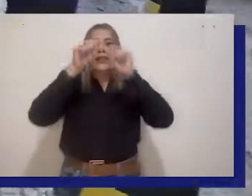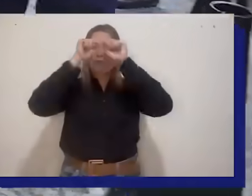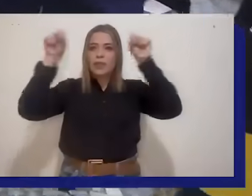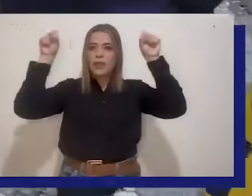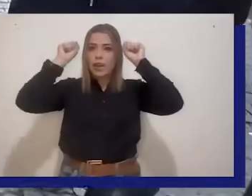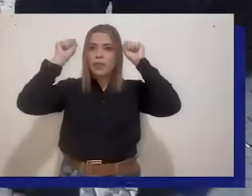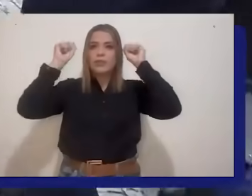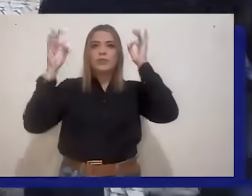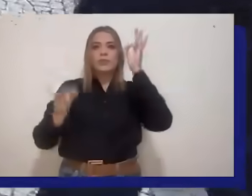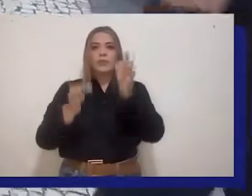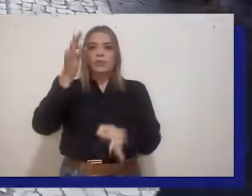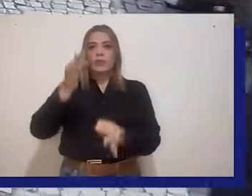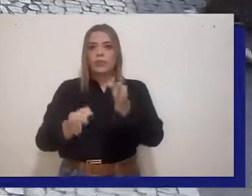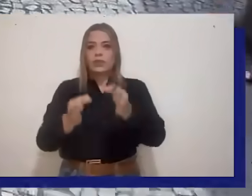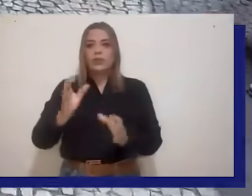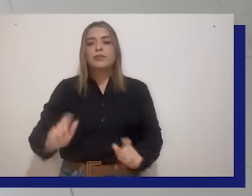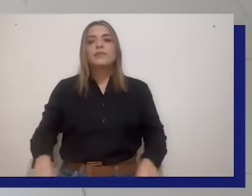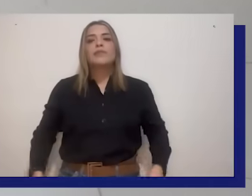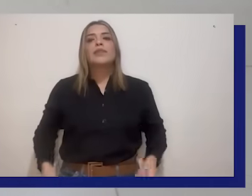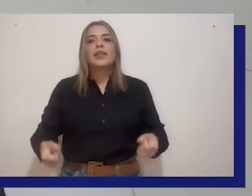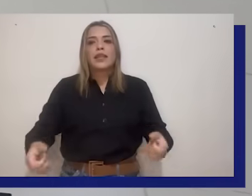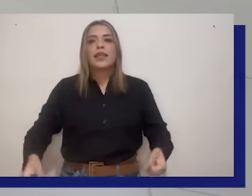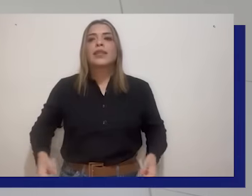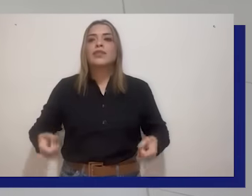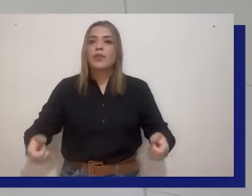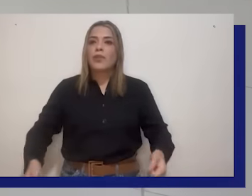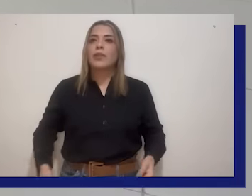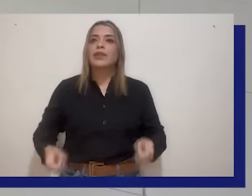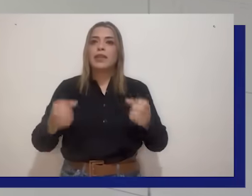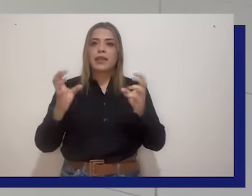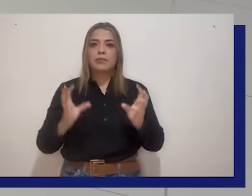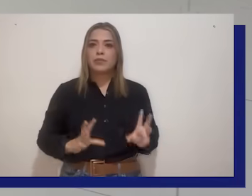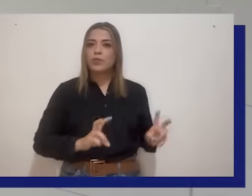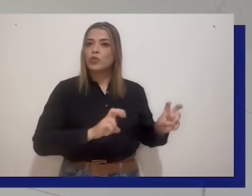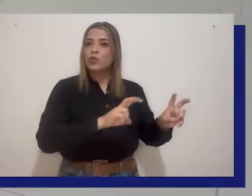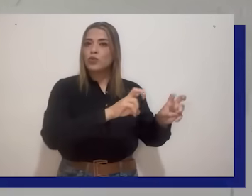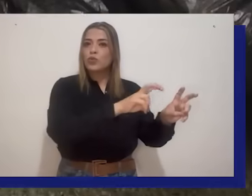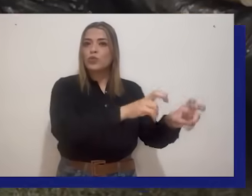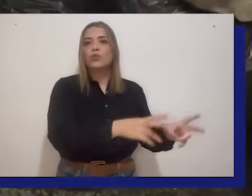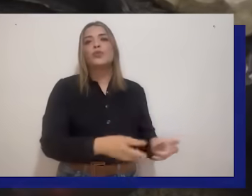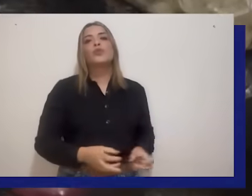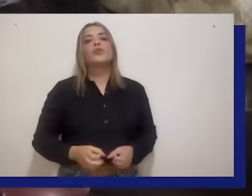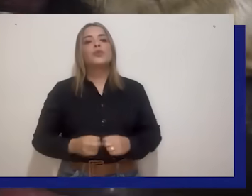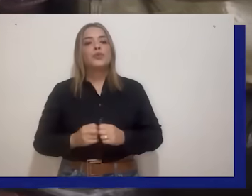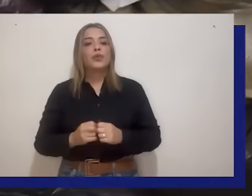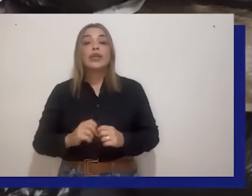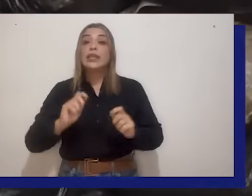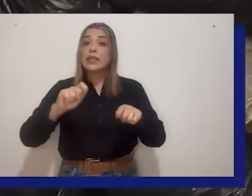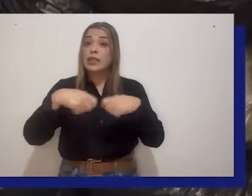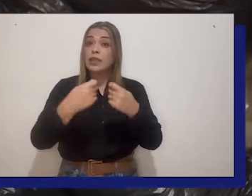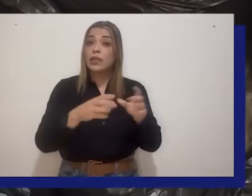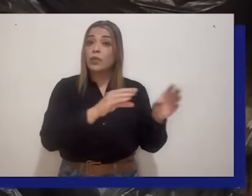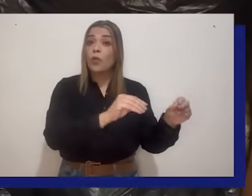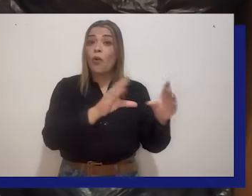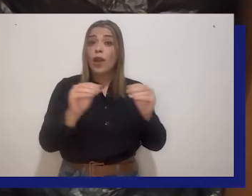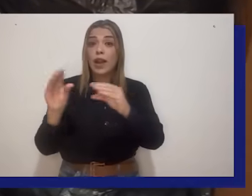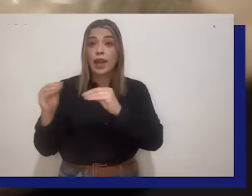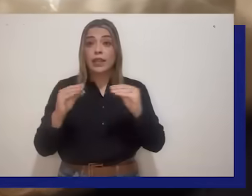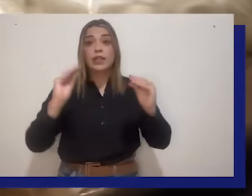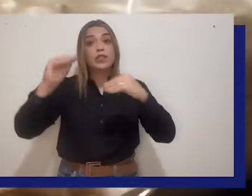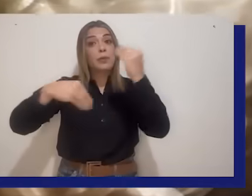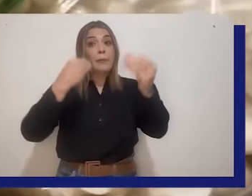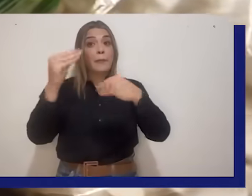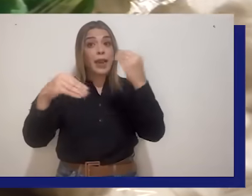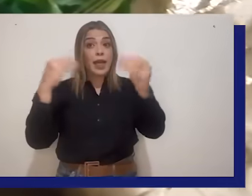ao Instituto Nacional do Câncer. A doação foi financiada pela coleta de 400 quilos de tampinhas plásticas em